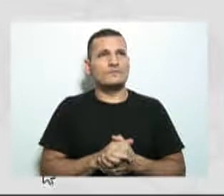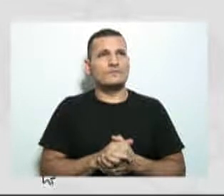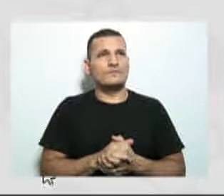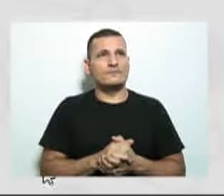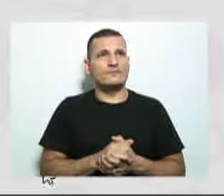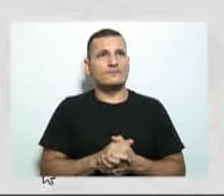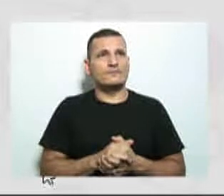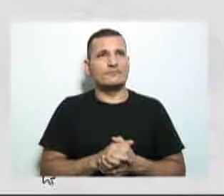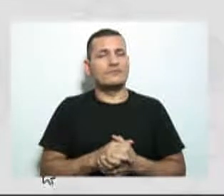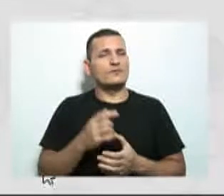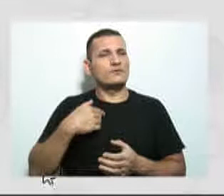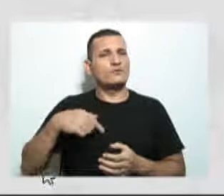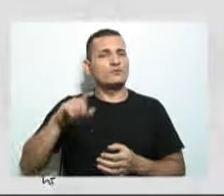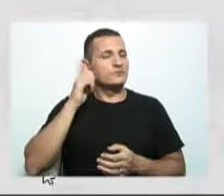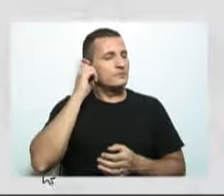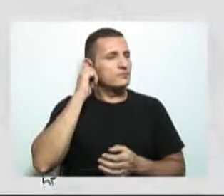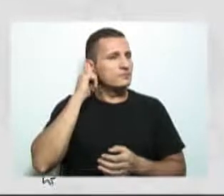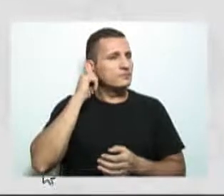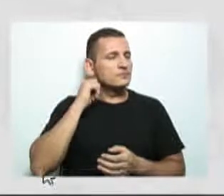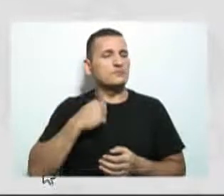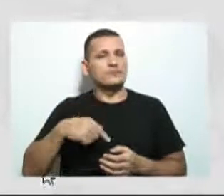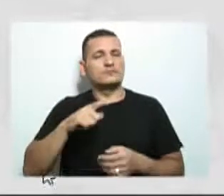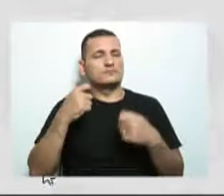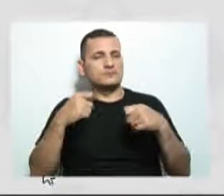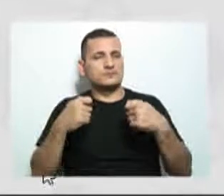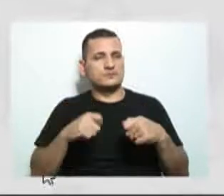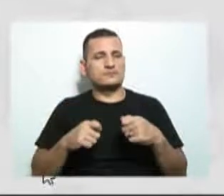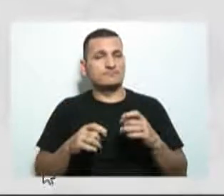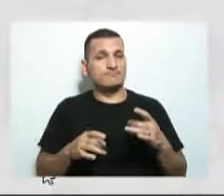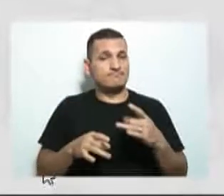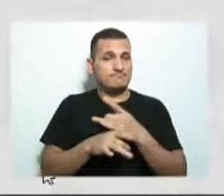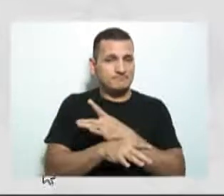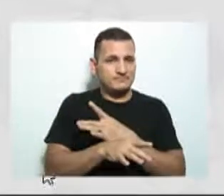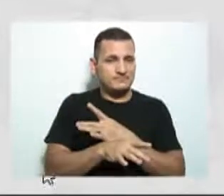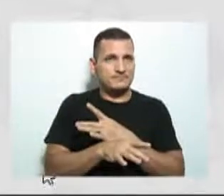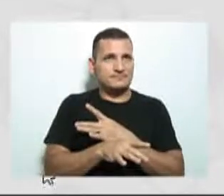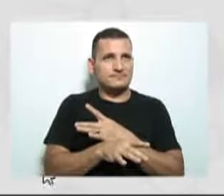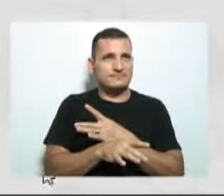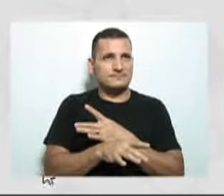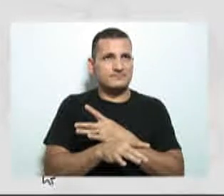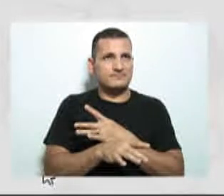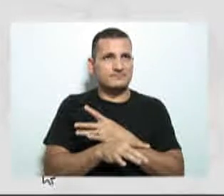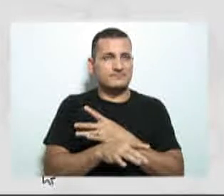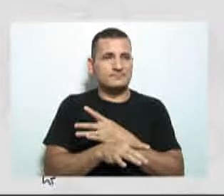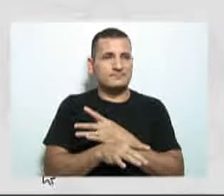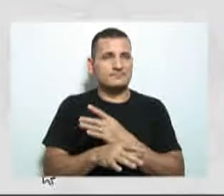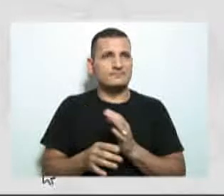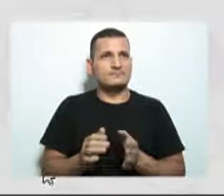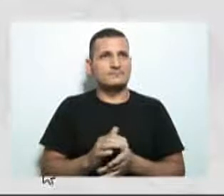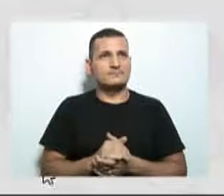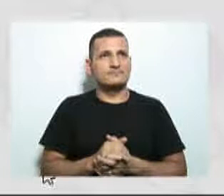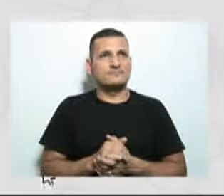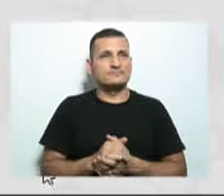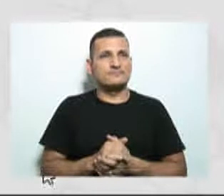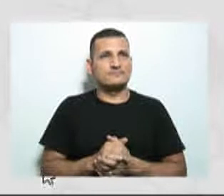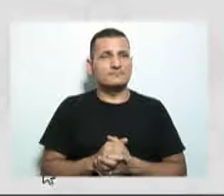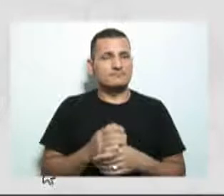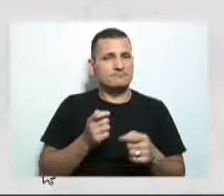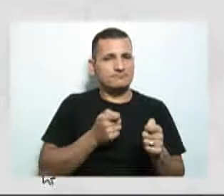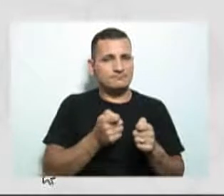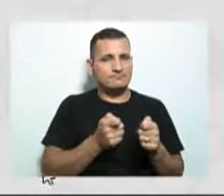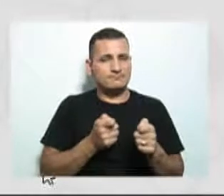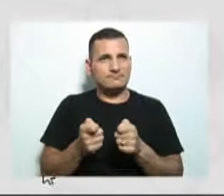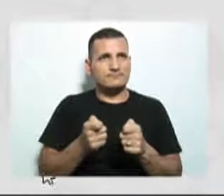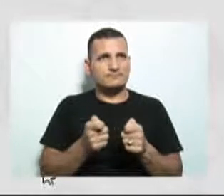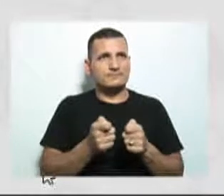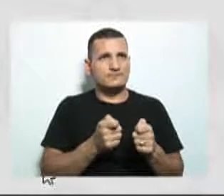é, devemos nos preparar considerando-as, né, e na medida do possível, claro, controlando-as